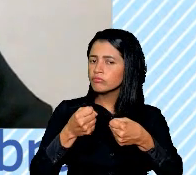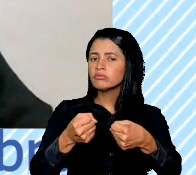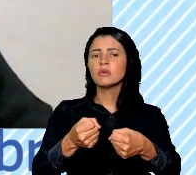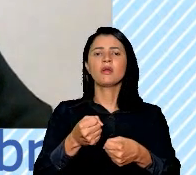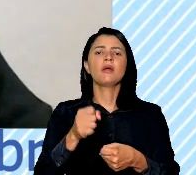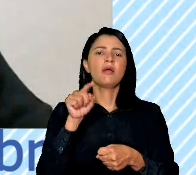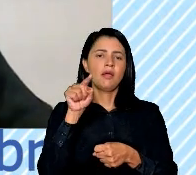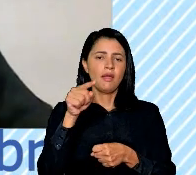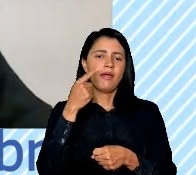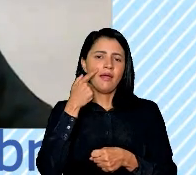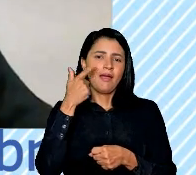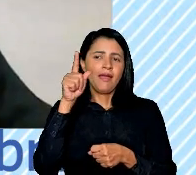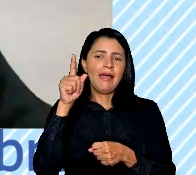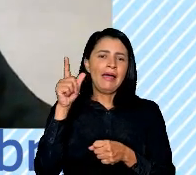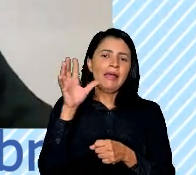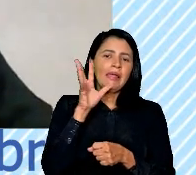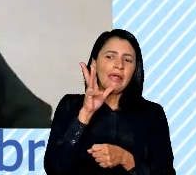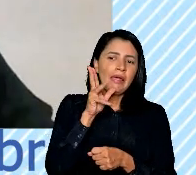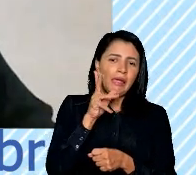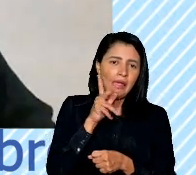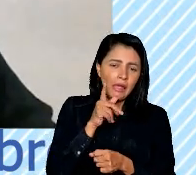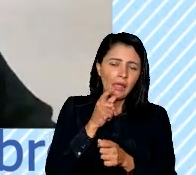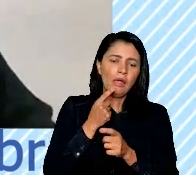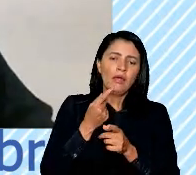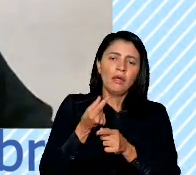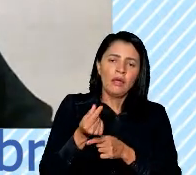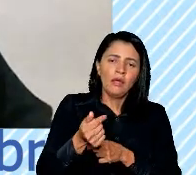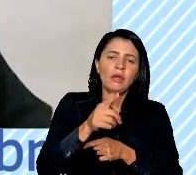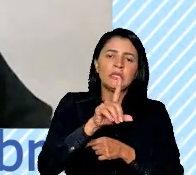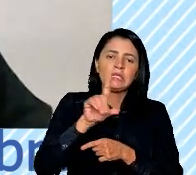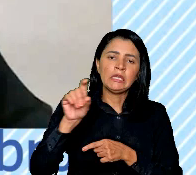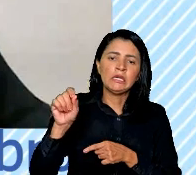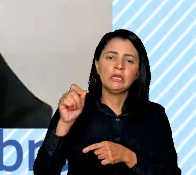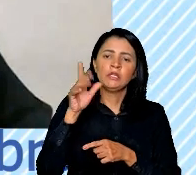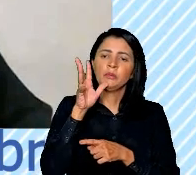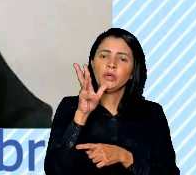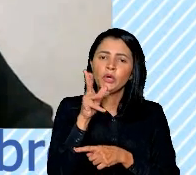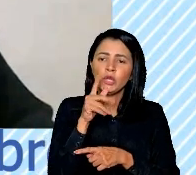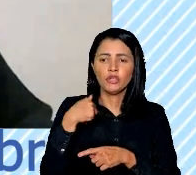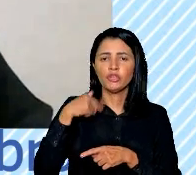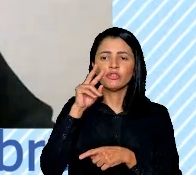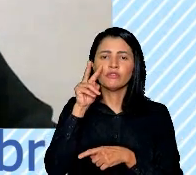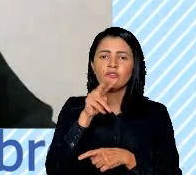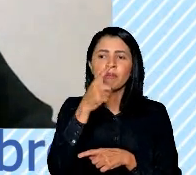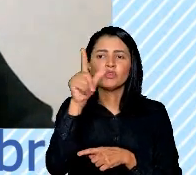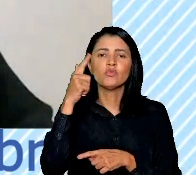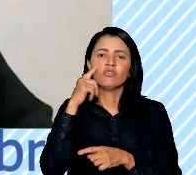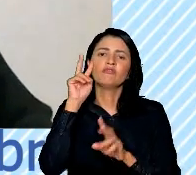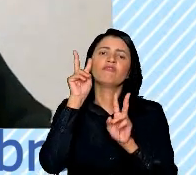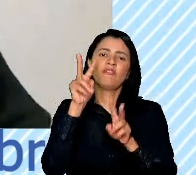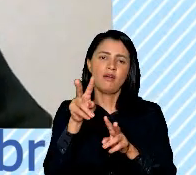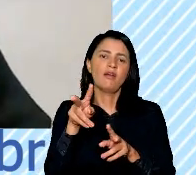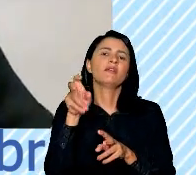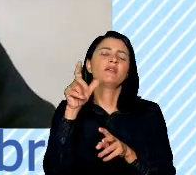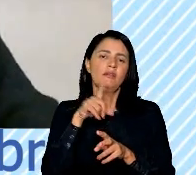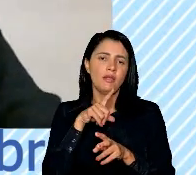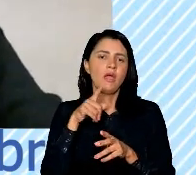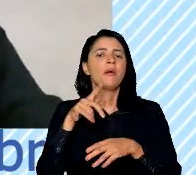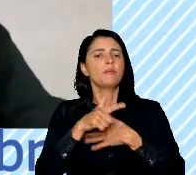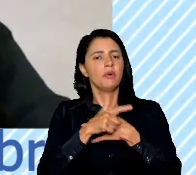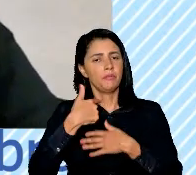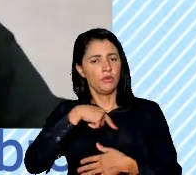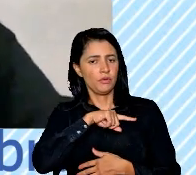aquelas árvores que demoram 100 anos para dar frutos. Nós não vamos ver, mas os próximos verão. E é isso o nosso papel